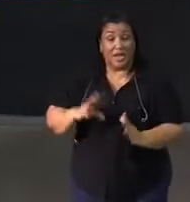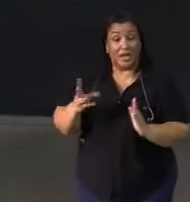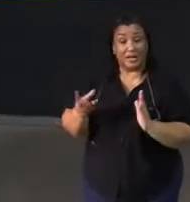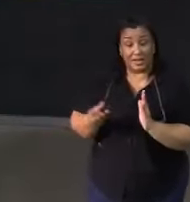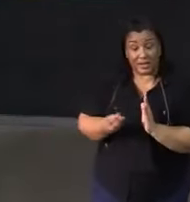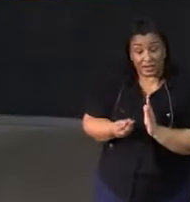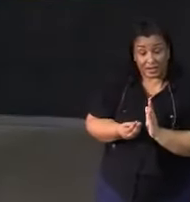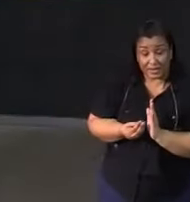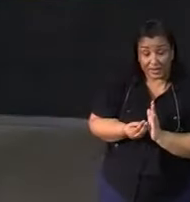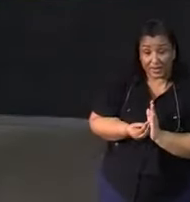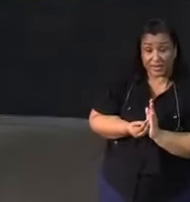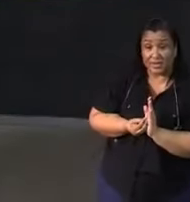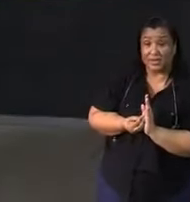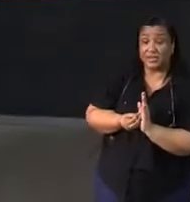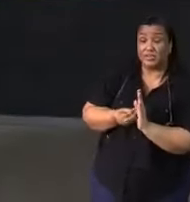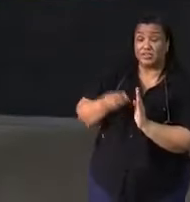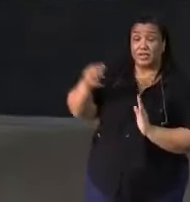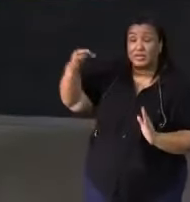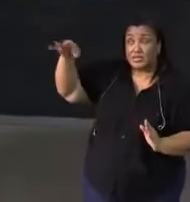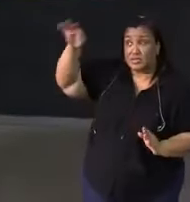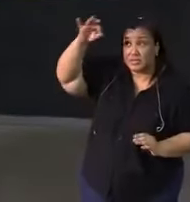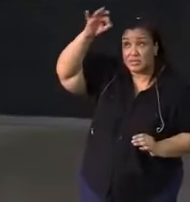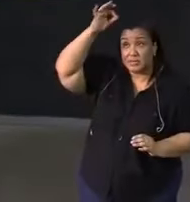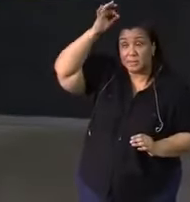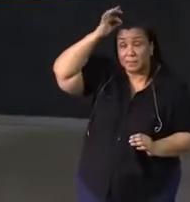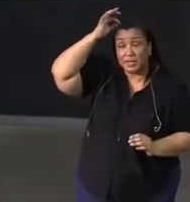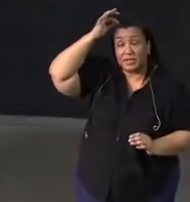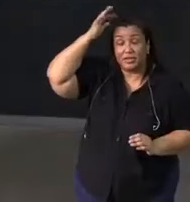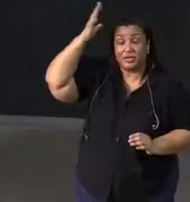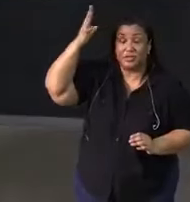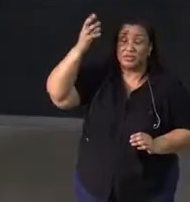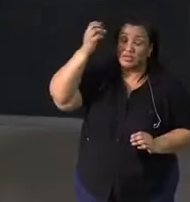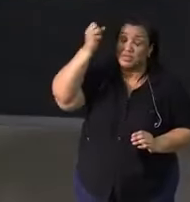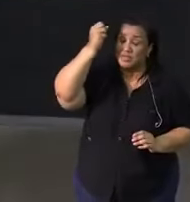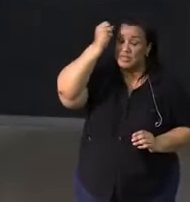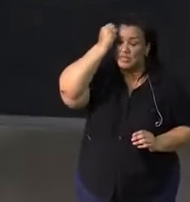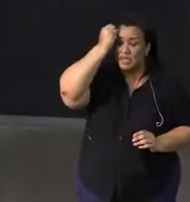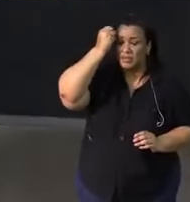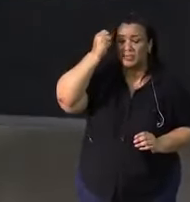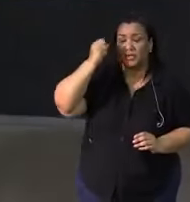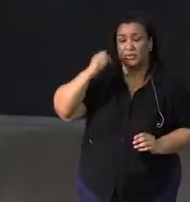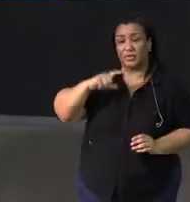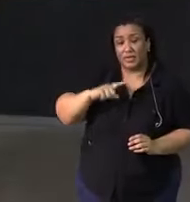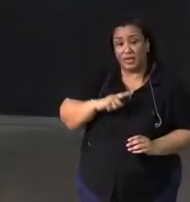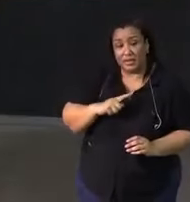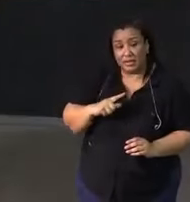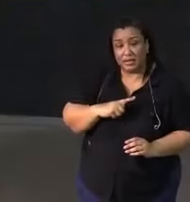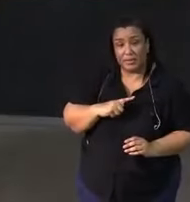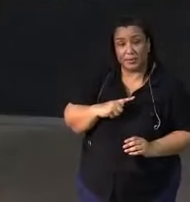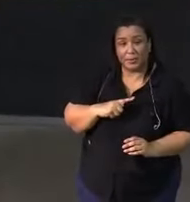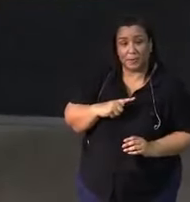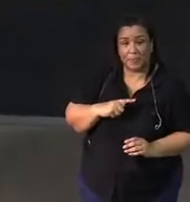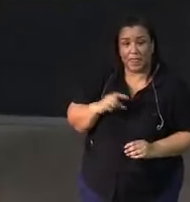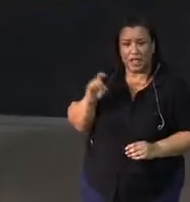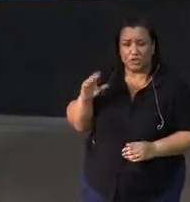o espírito da sabedoria, irmãos, e não é só a questão do voto.